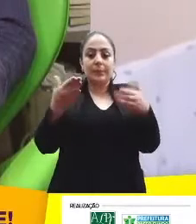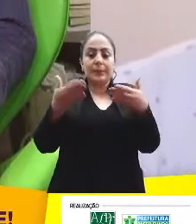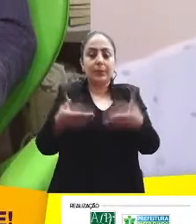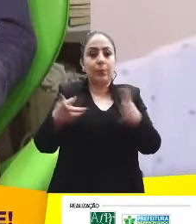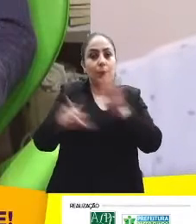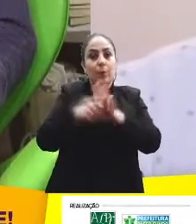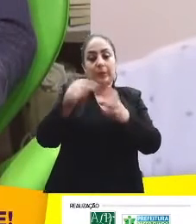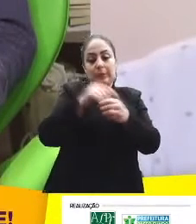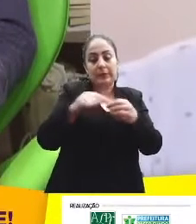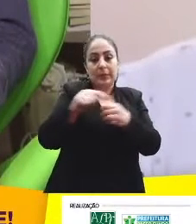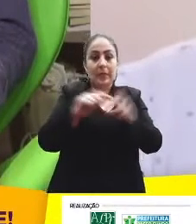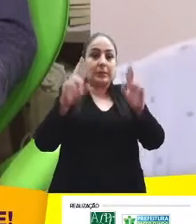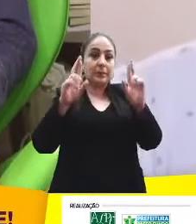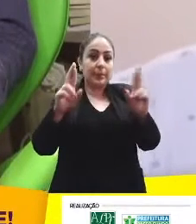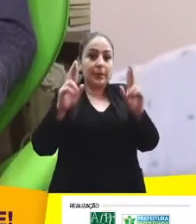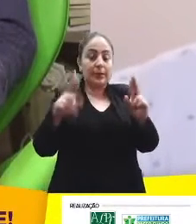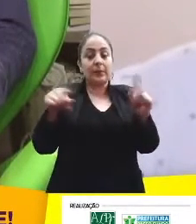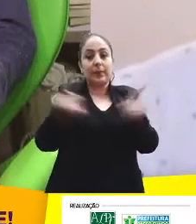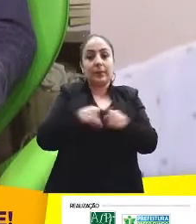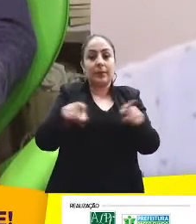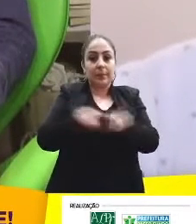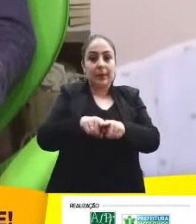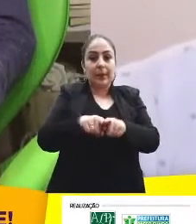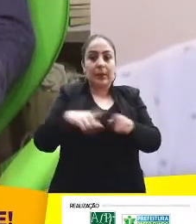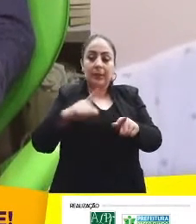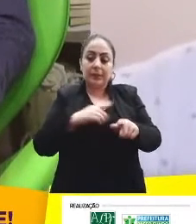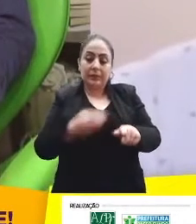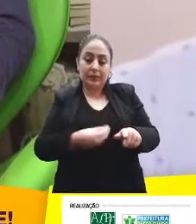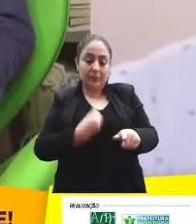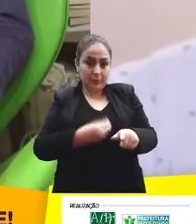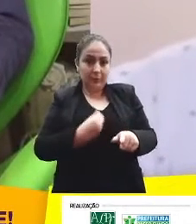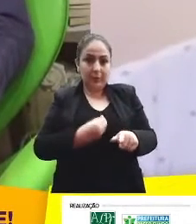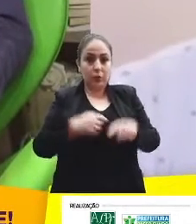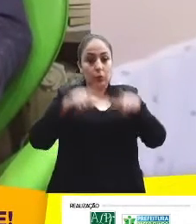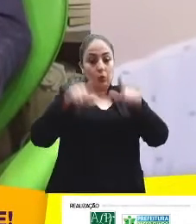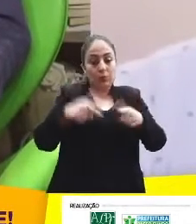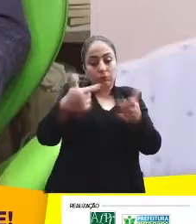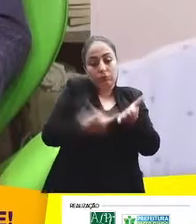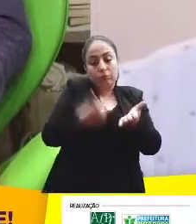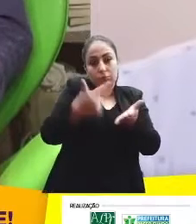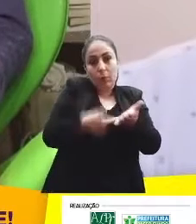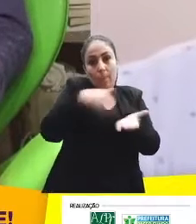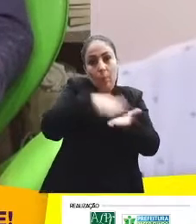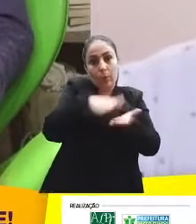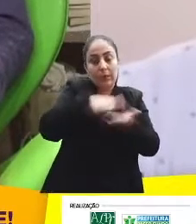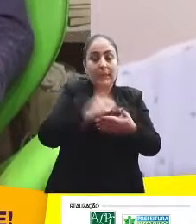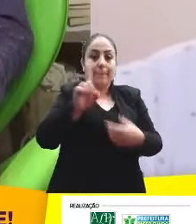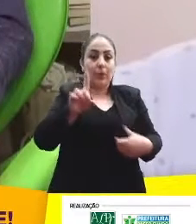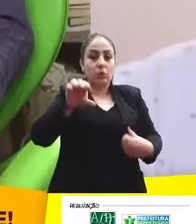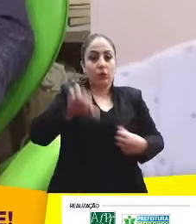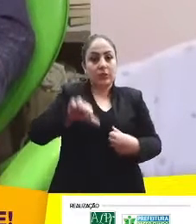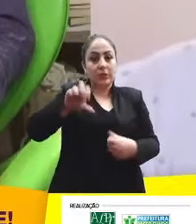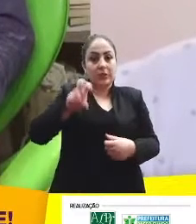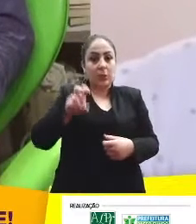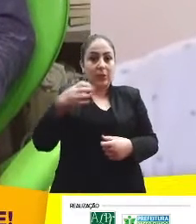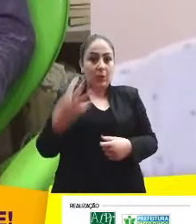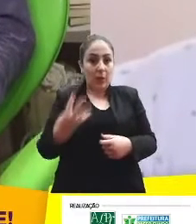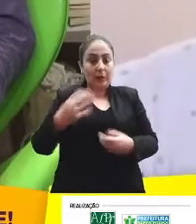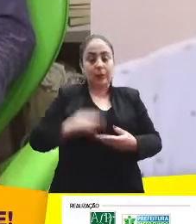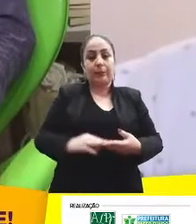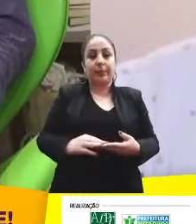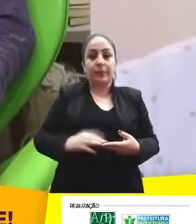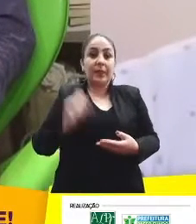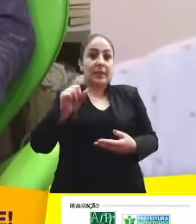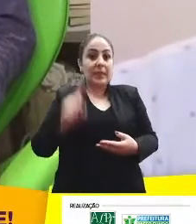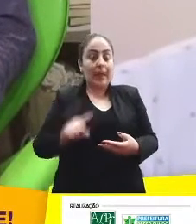especificamente da Cidade Esperança, e a Cidade Esperança é um pedaço de um livro que foi publicado em 1954,